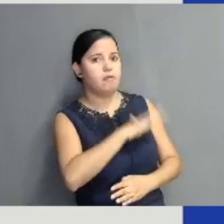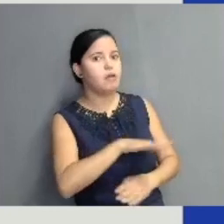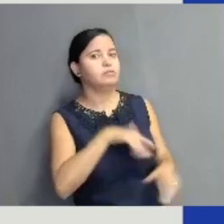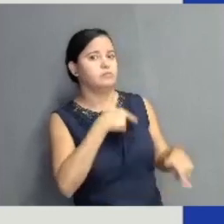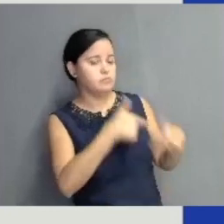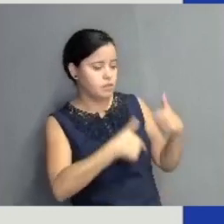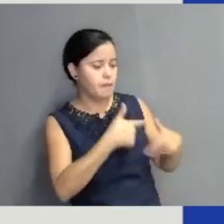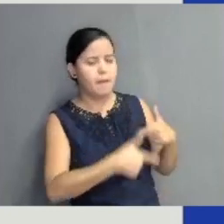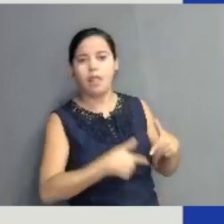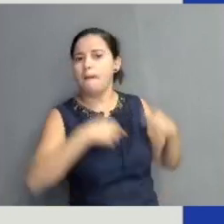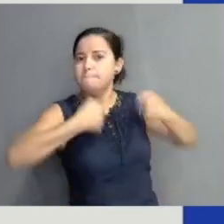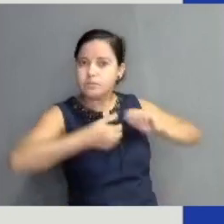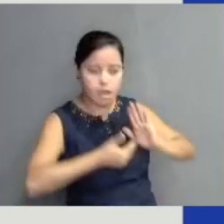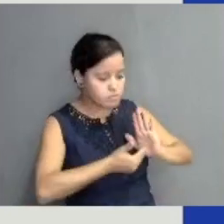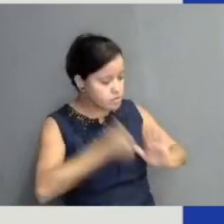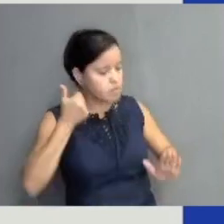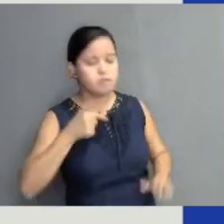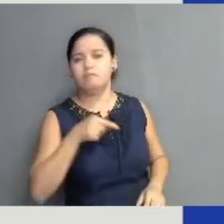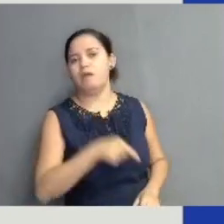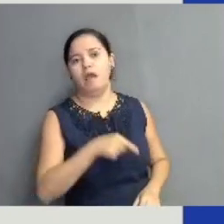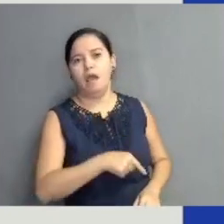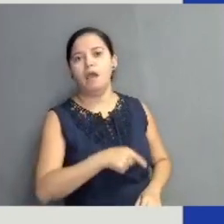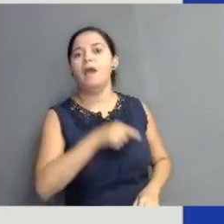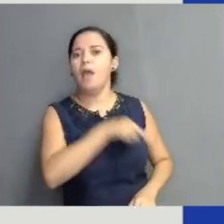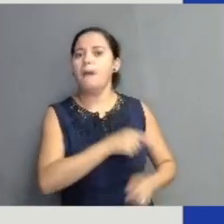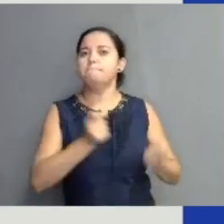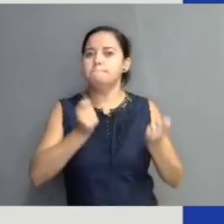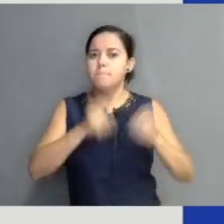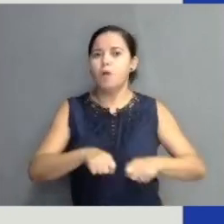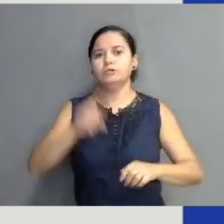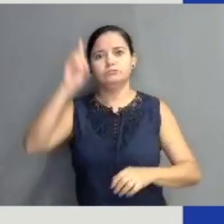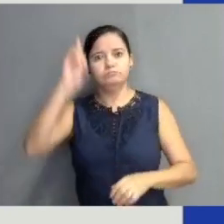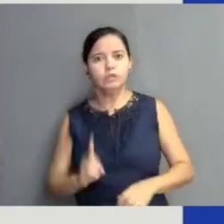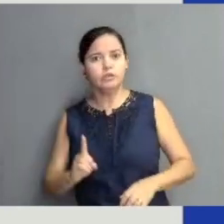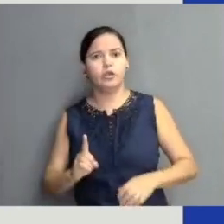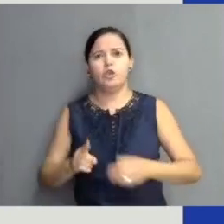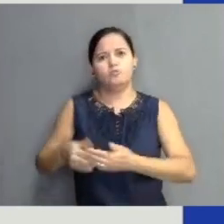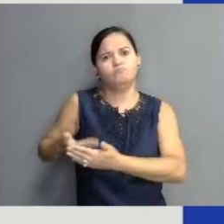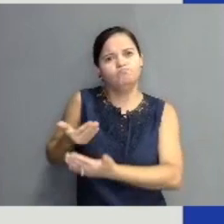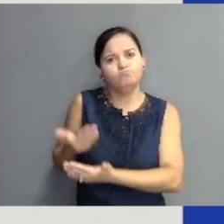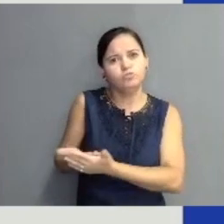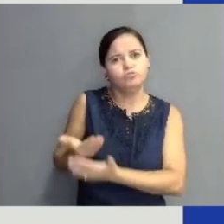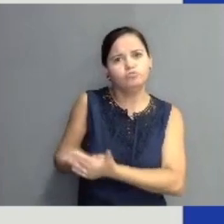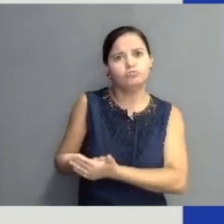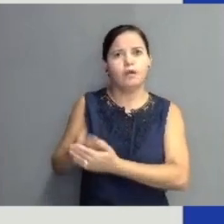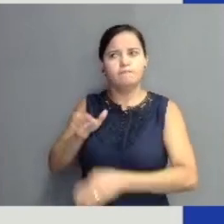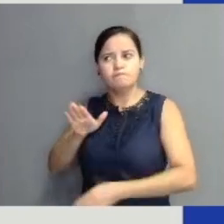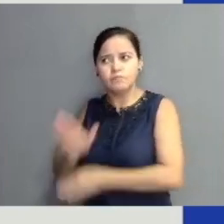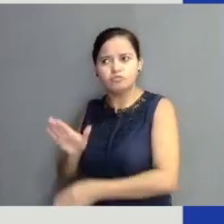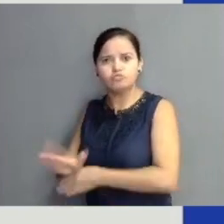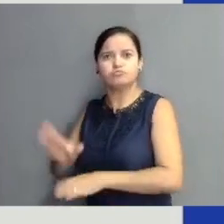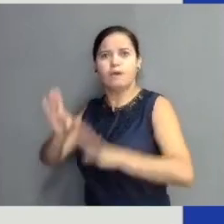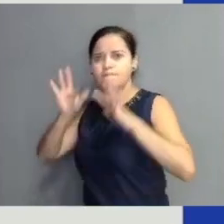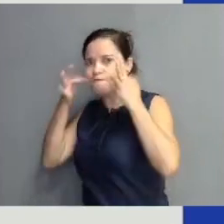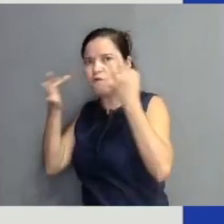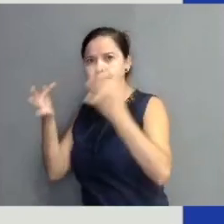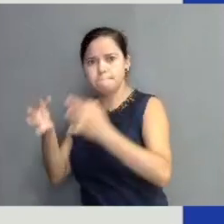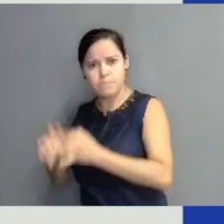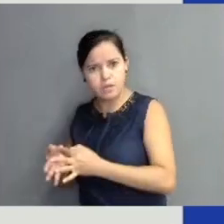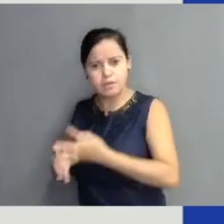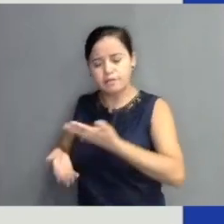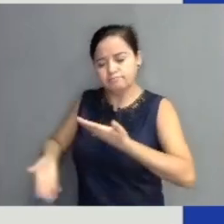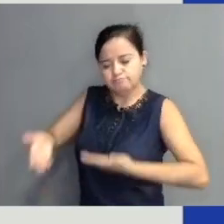tirando-as dessas atividades, garantindo que elas possam estudar e ajudando suas famílias a acolhê-las